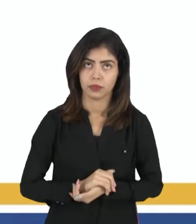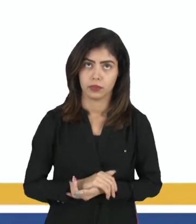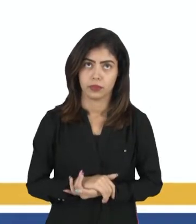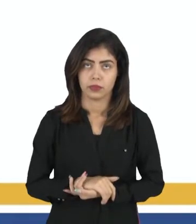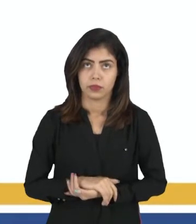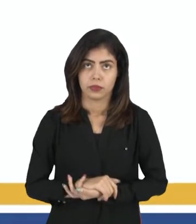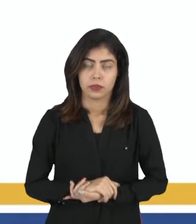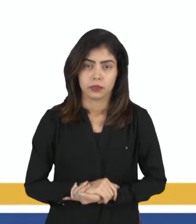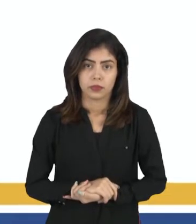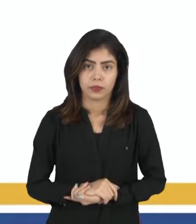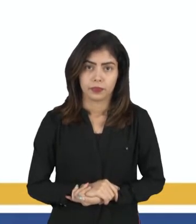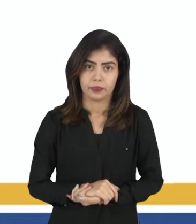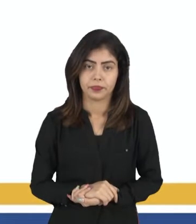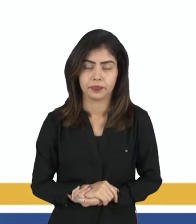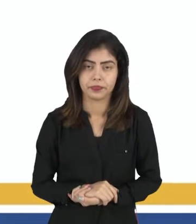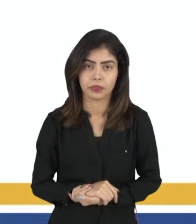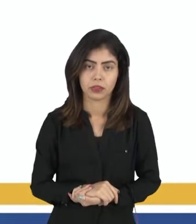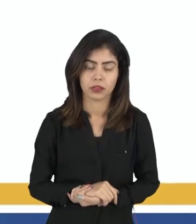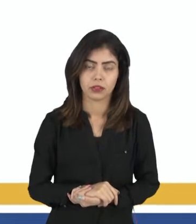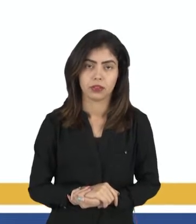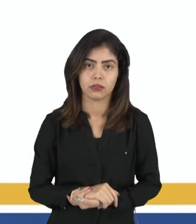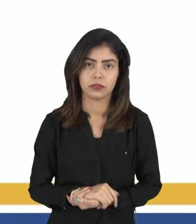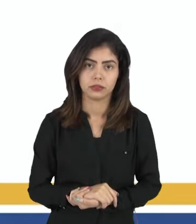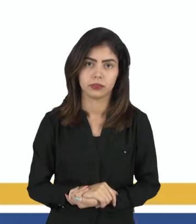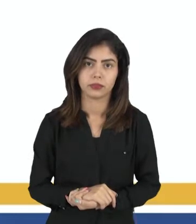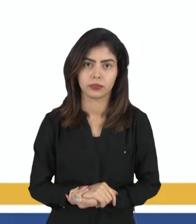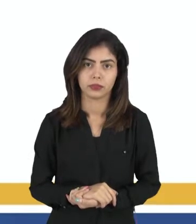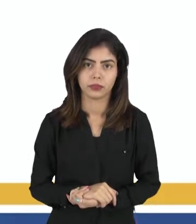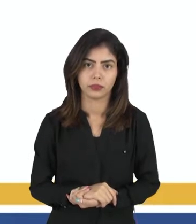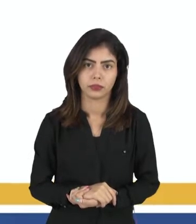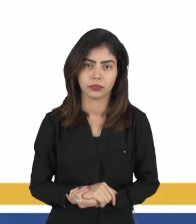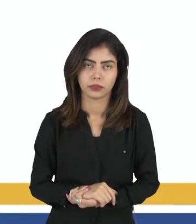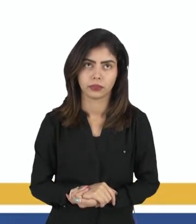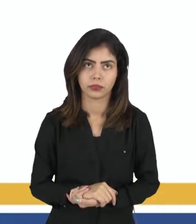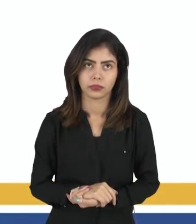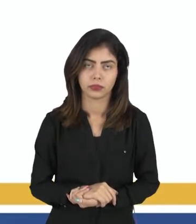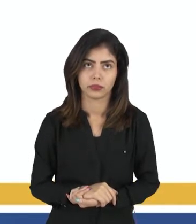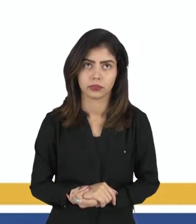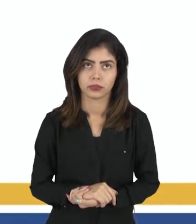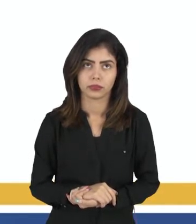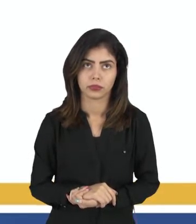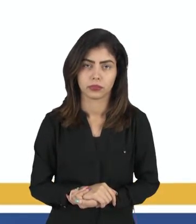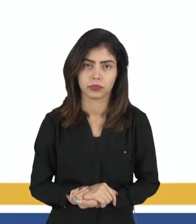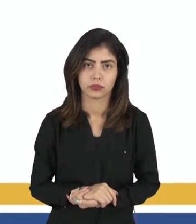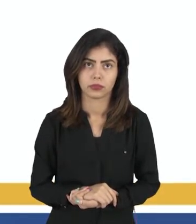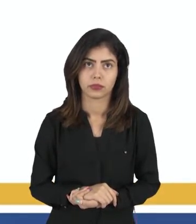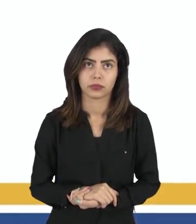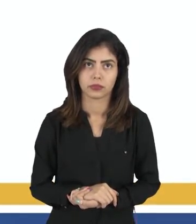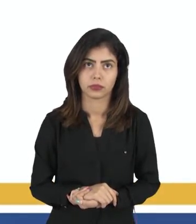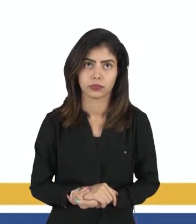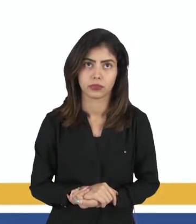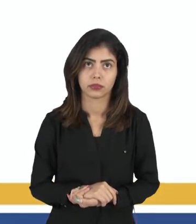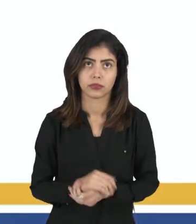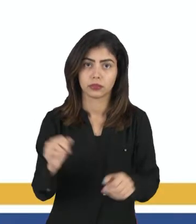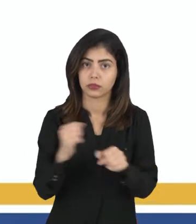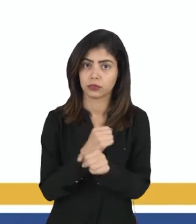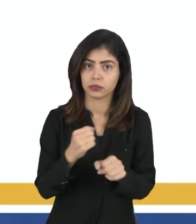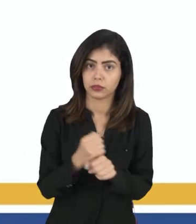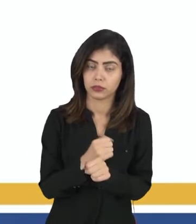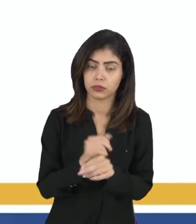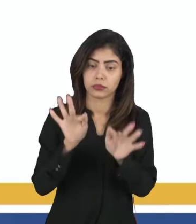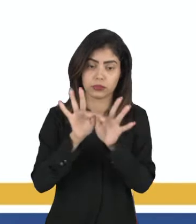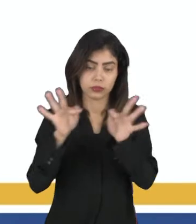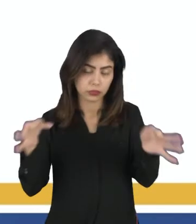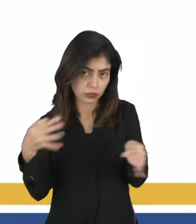que, opino que, não creio que. Ok? São construções de frases que